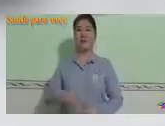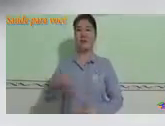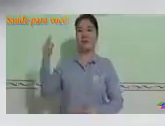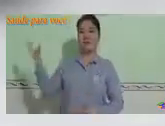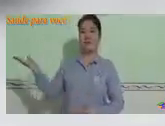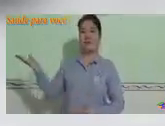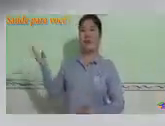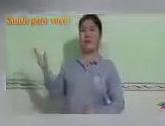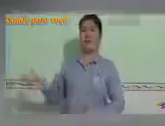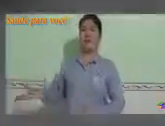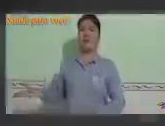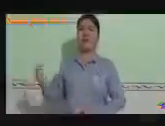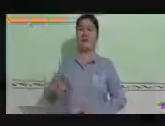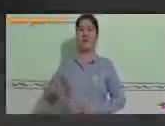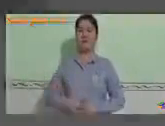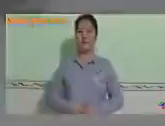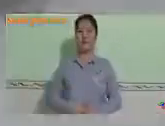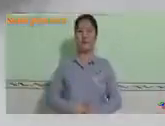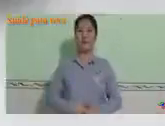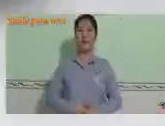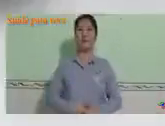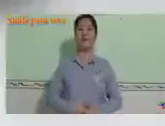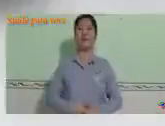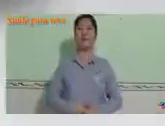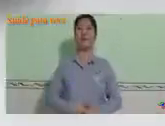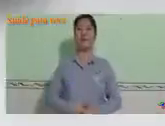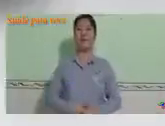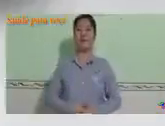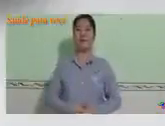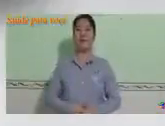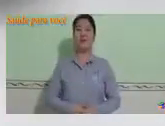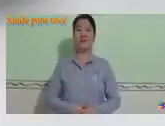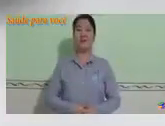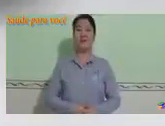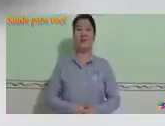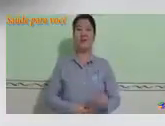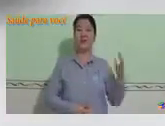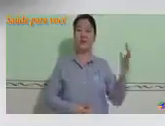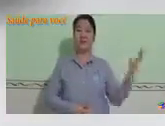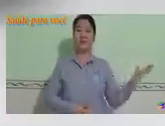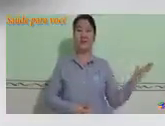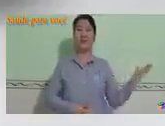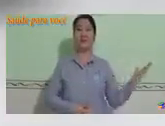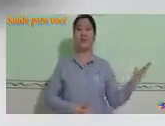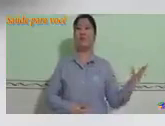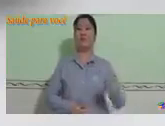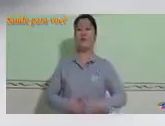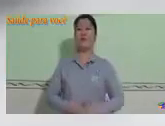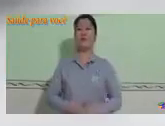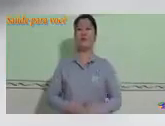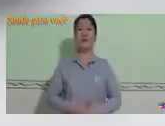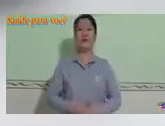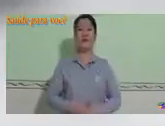Para isso deve-se dois pontos segurar com as duas mãos nas barras paralelas, vírgula, mantendo os braços esticados, ponto e